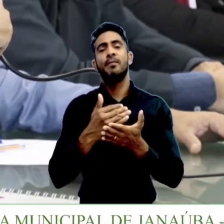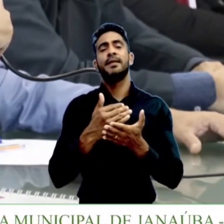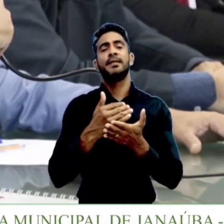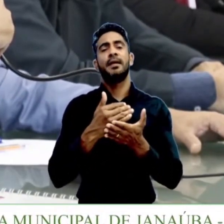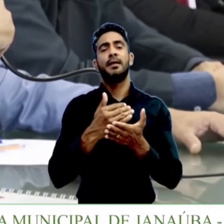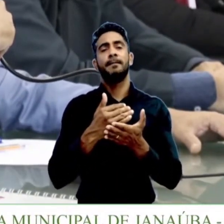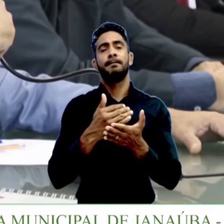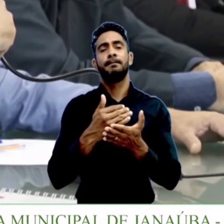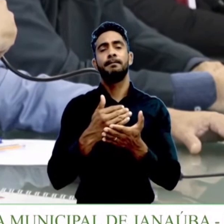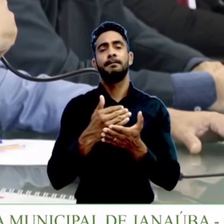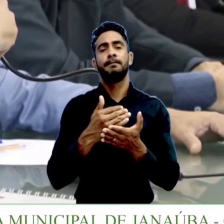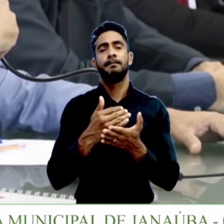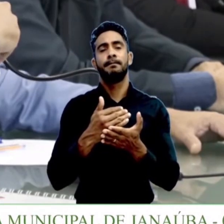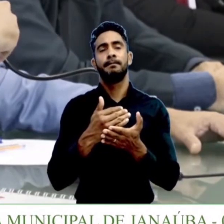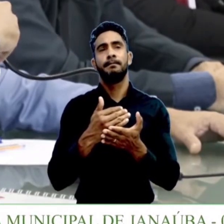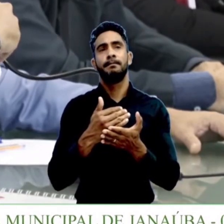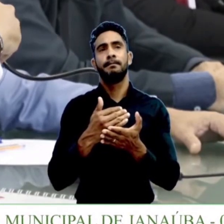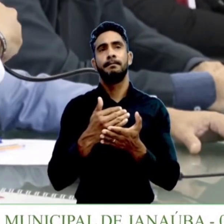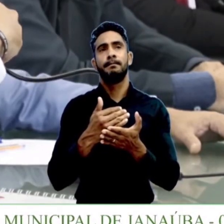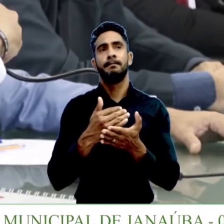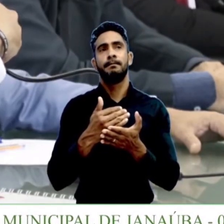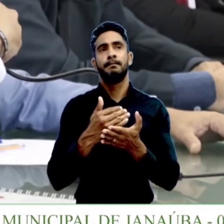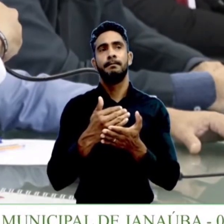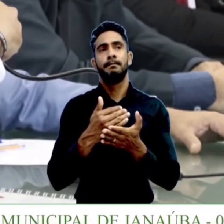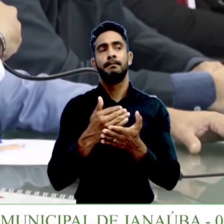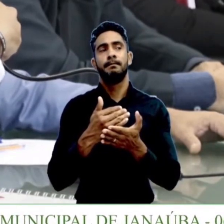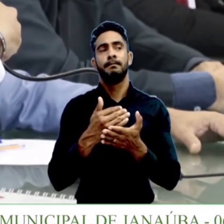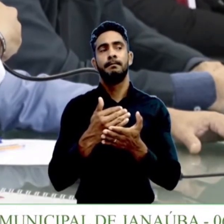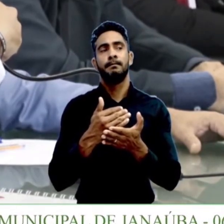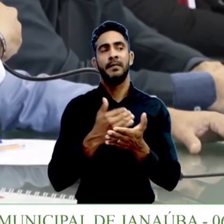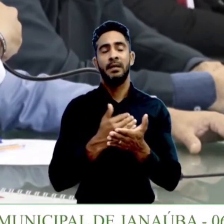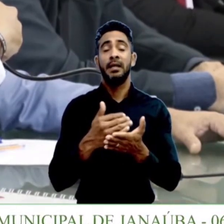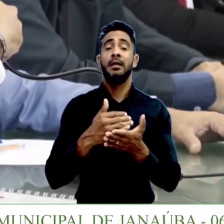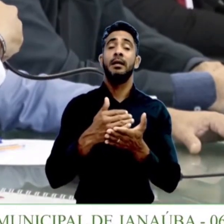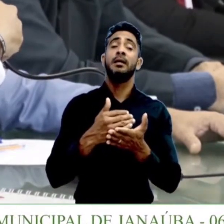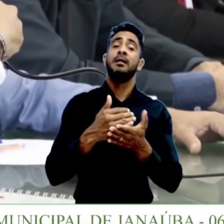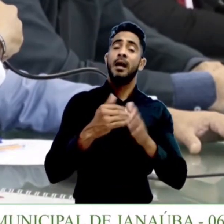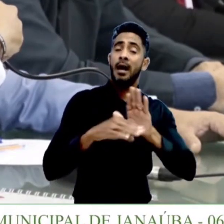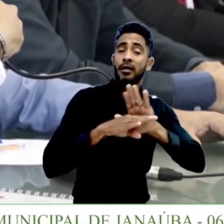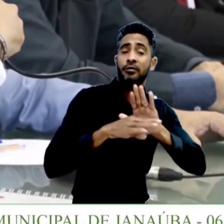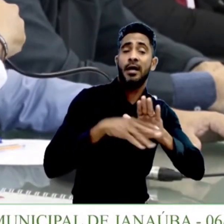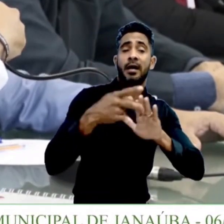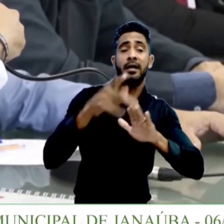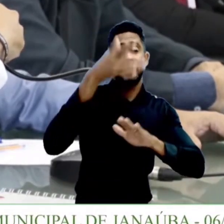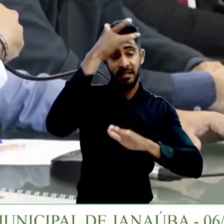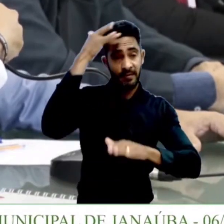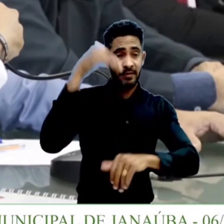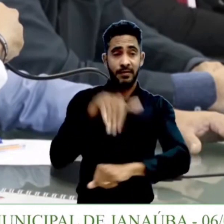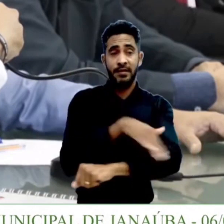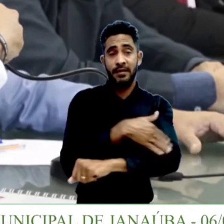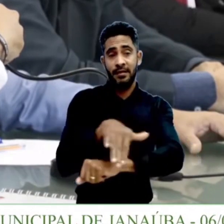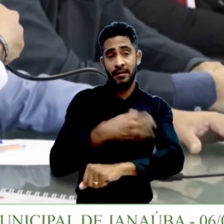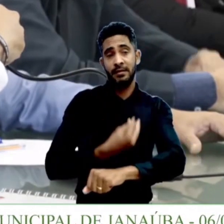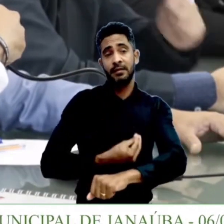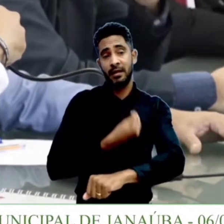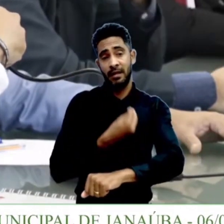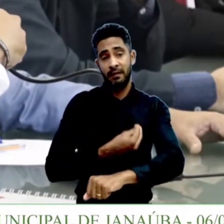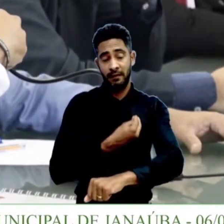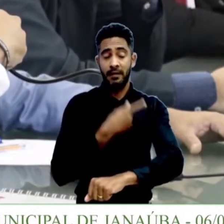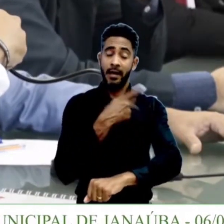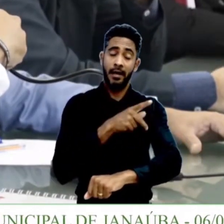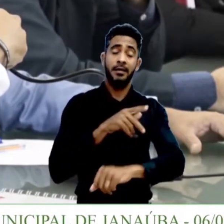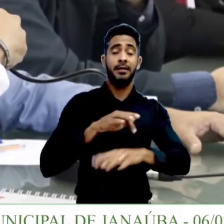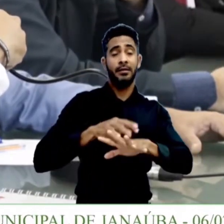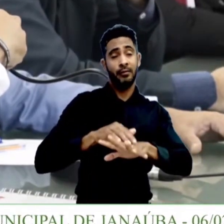inicial quanto à questão desses, né, bora dizer, desses moradores de ruas que, na verdade, né, estão doentes